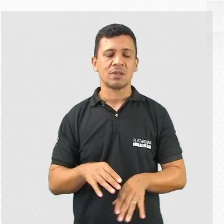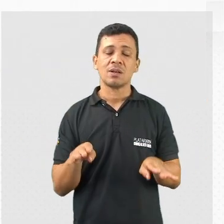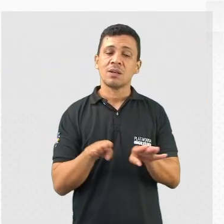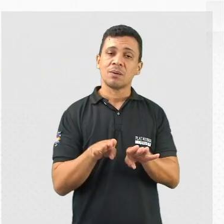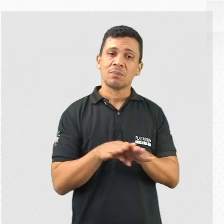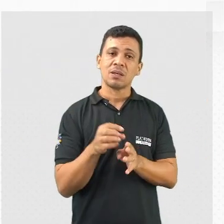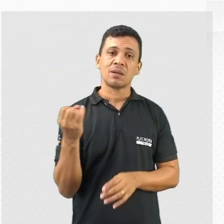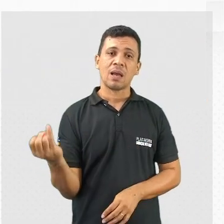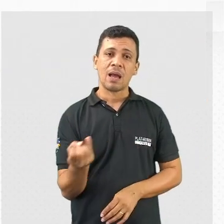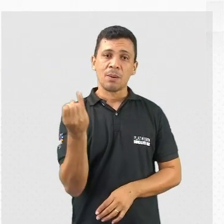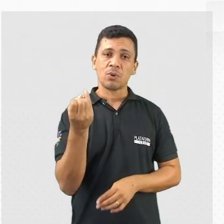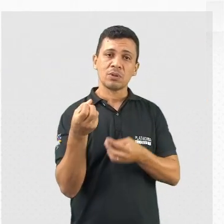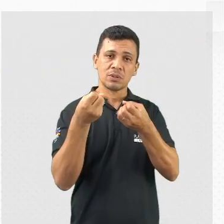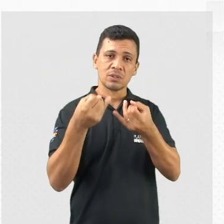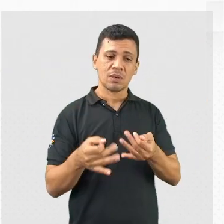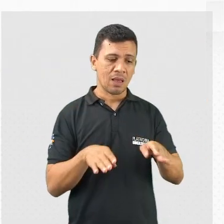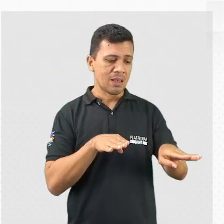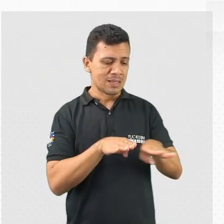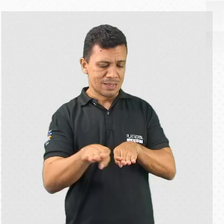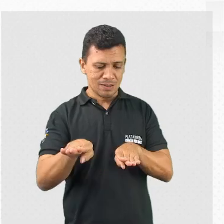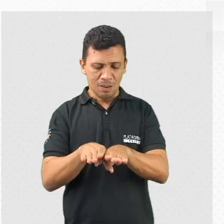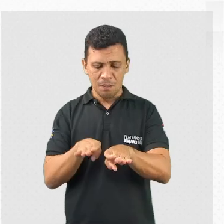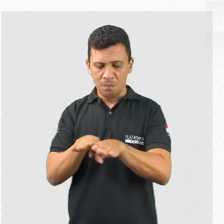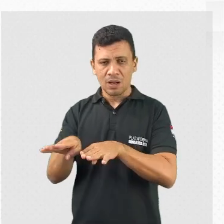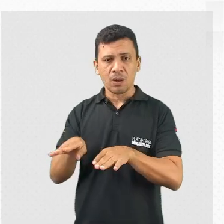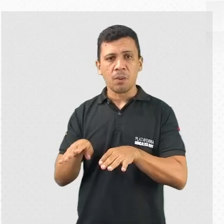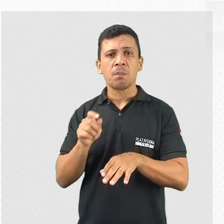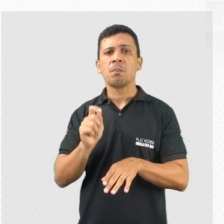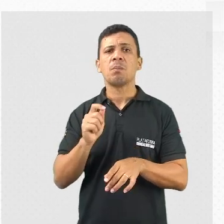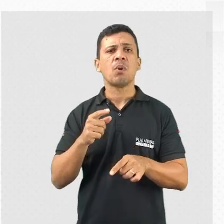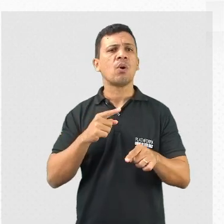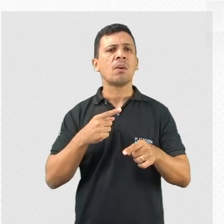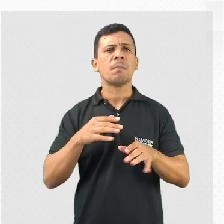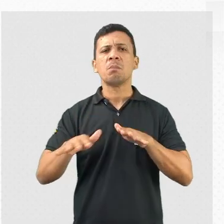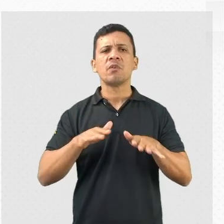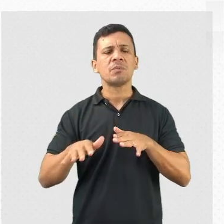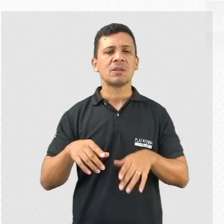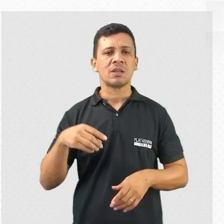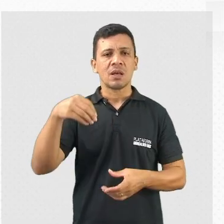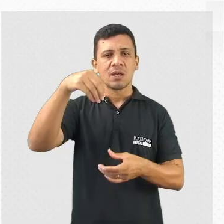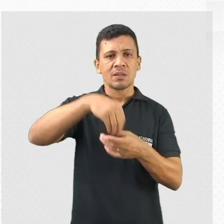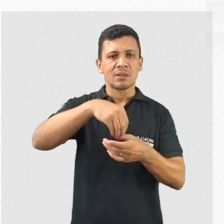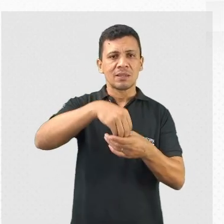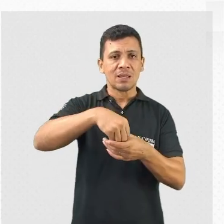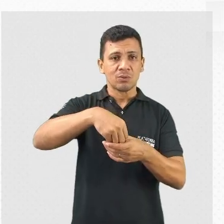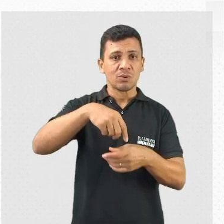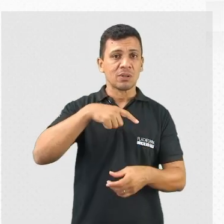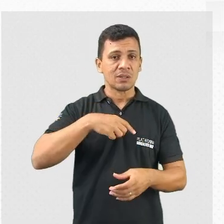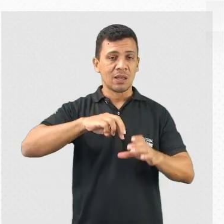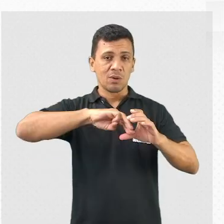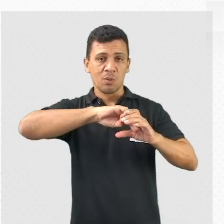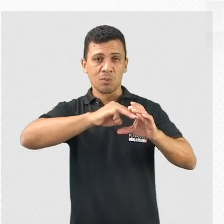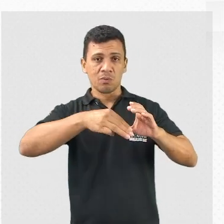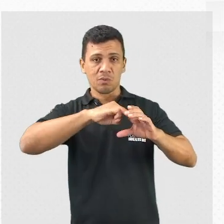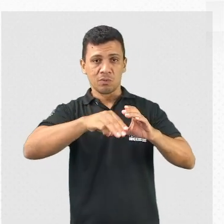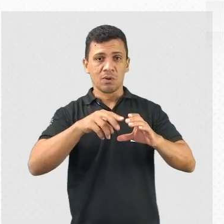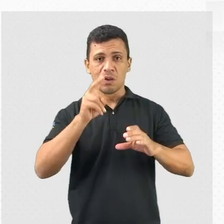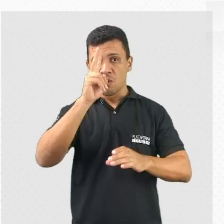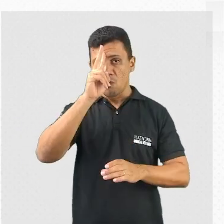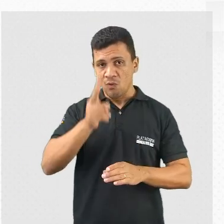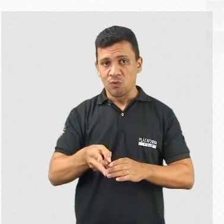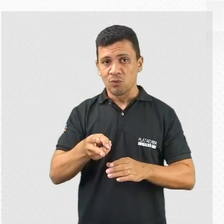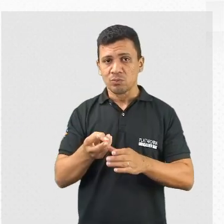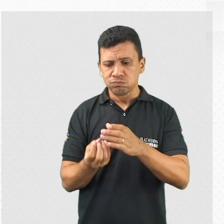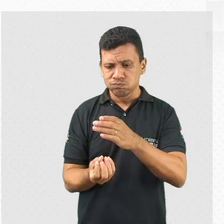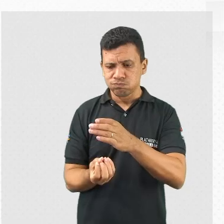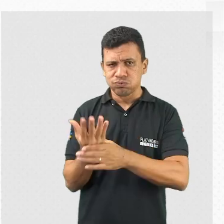expliquei, essas placas elas se movimentam por causa do magma que está, né, no manto, impulsionando as forças do interior do